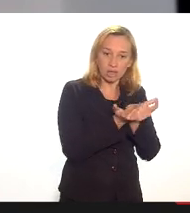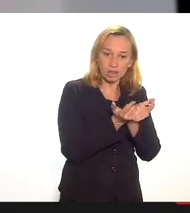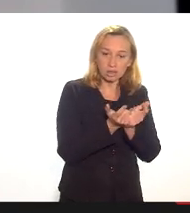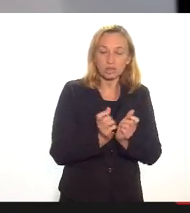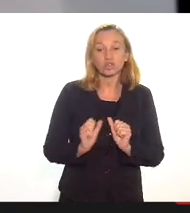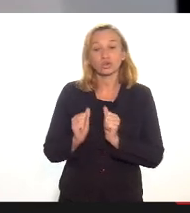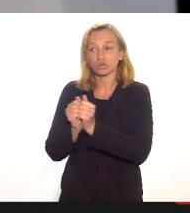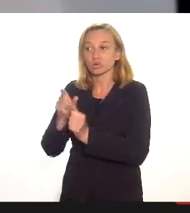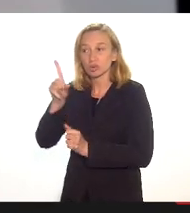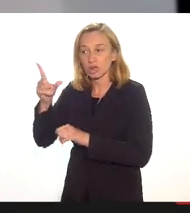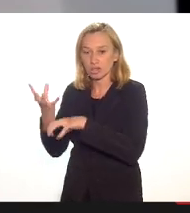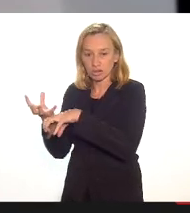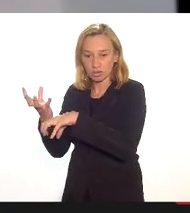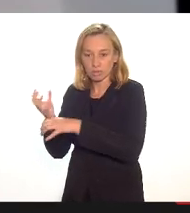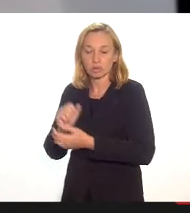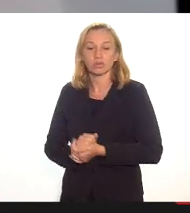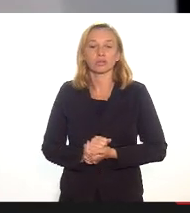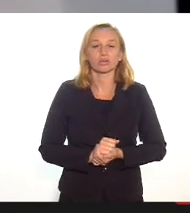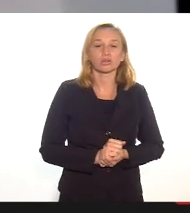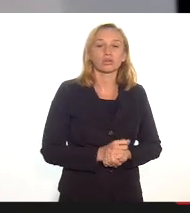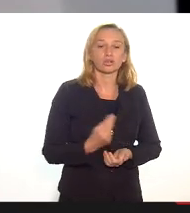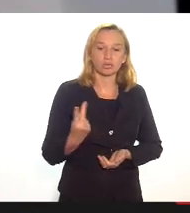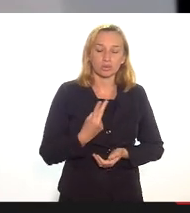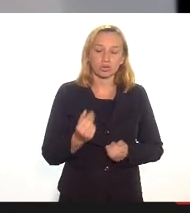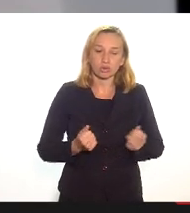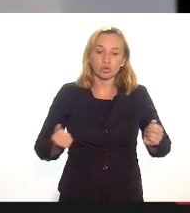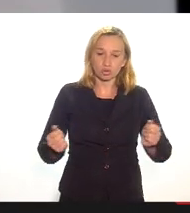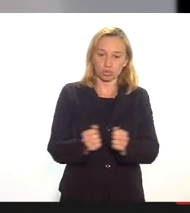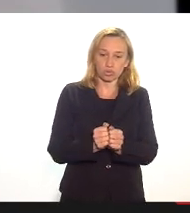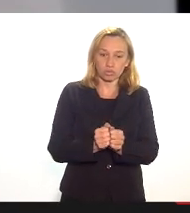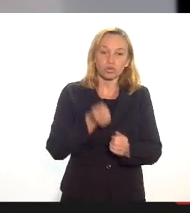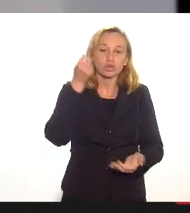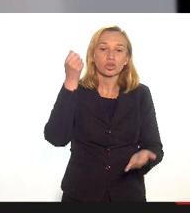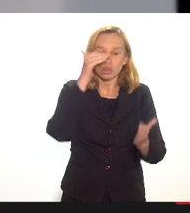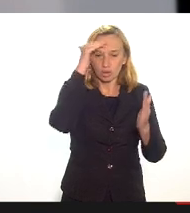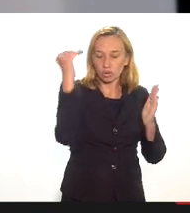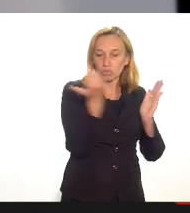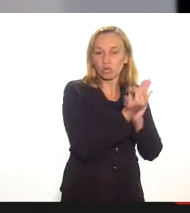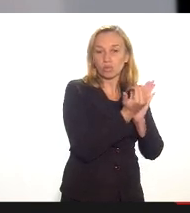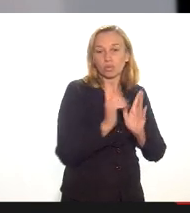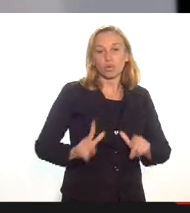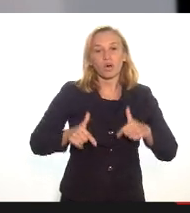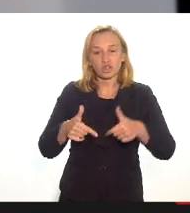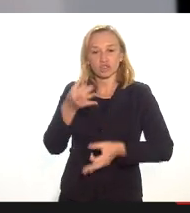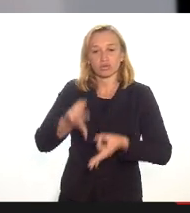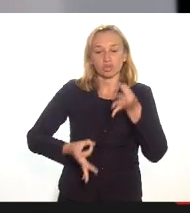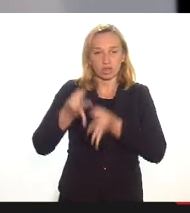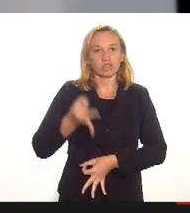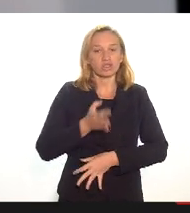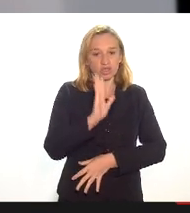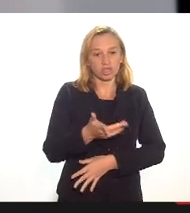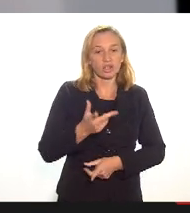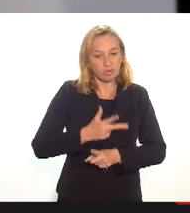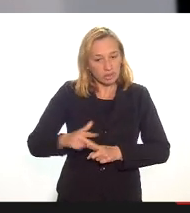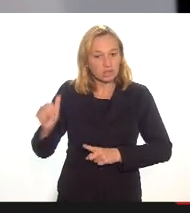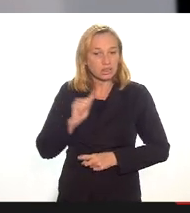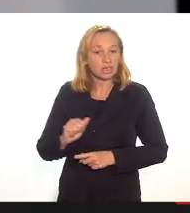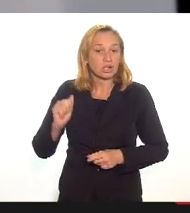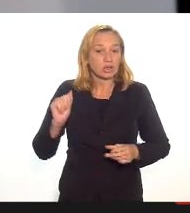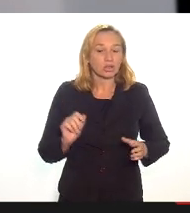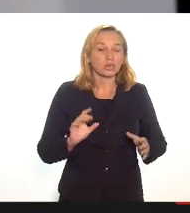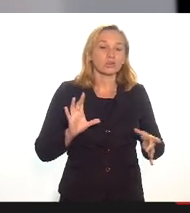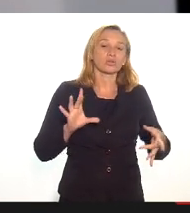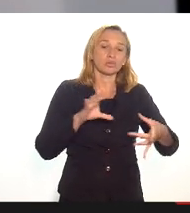da Câmara, a comissão da LERJ, nós se cumpram as ações judiciais que estão ganhas, que se completem